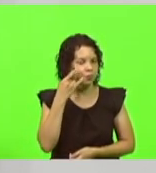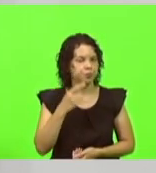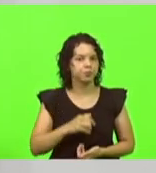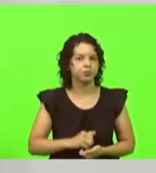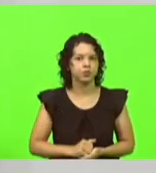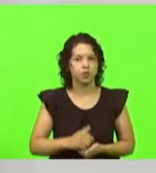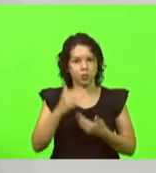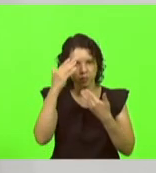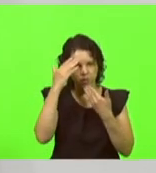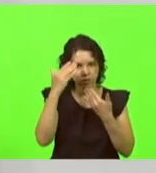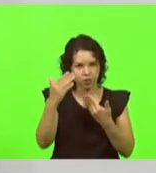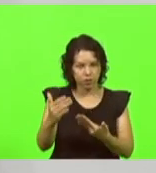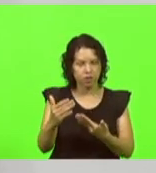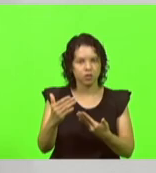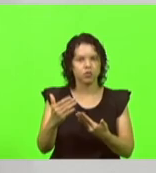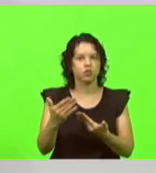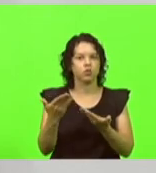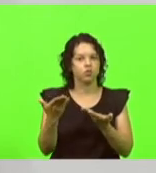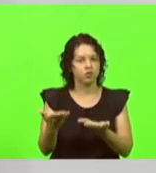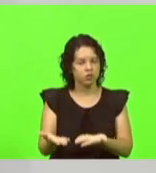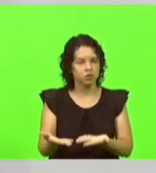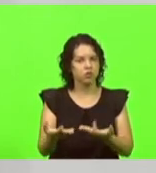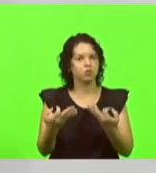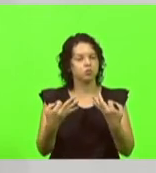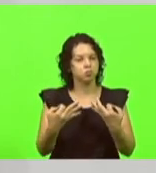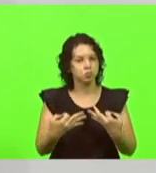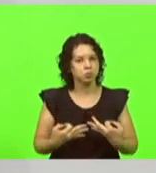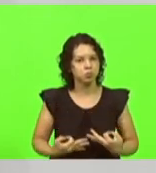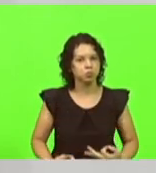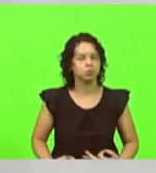Obrigado pela sua conduta,